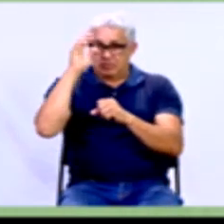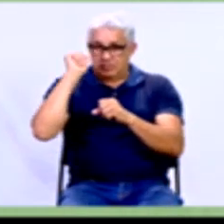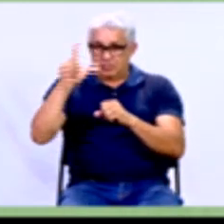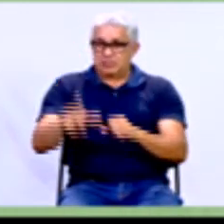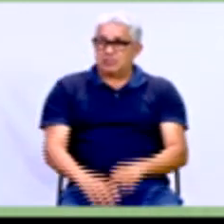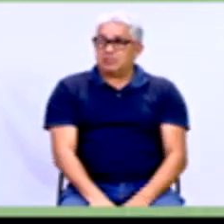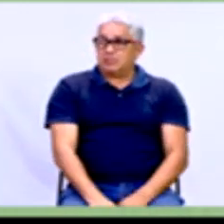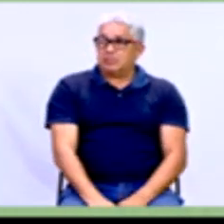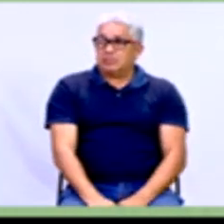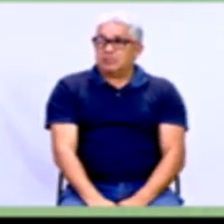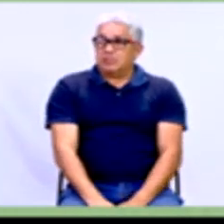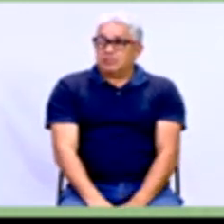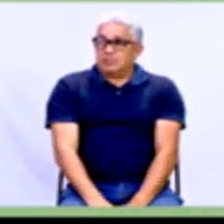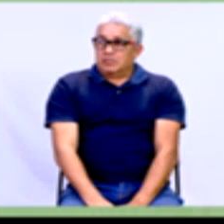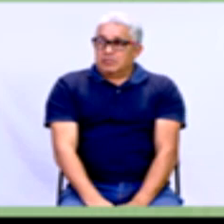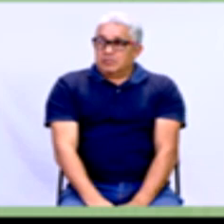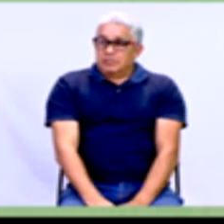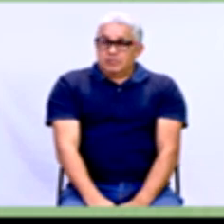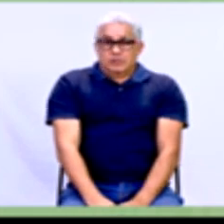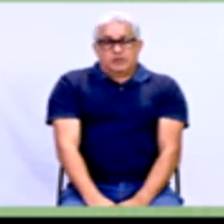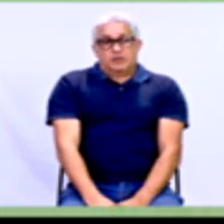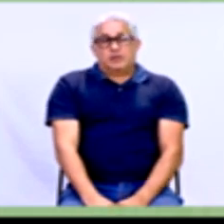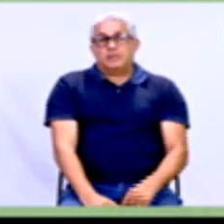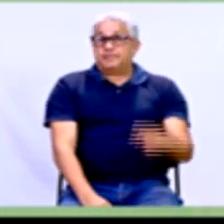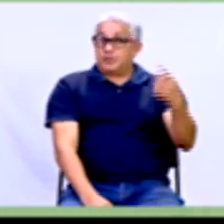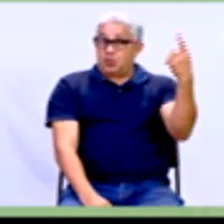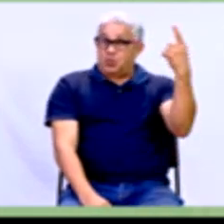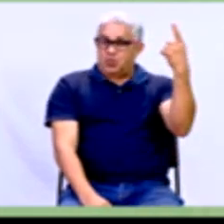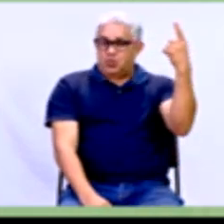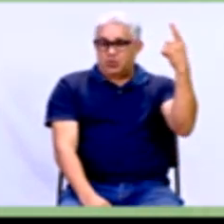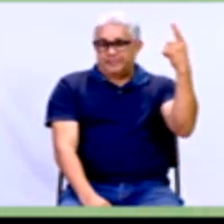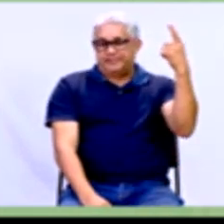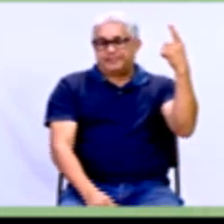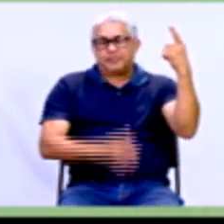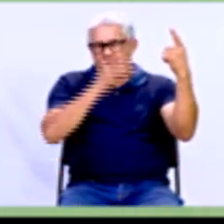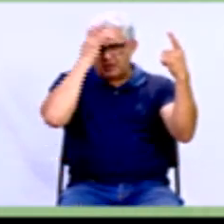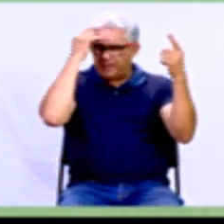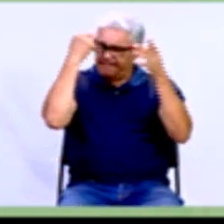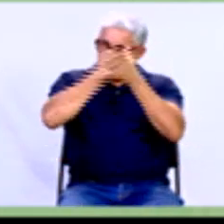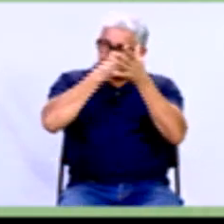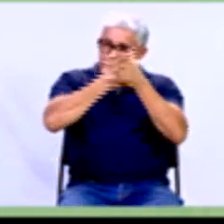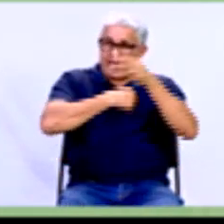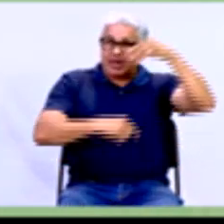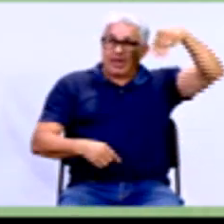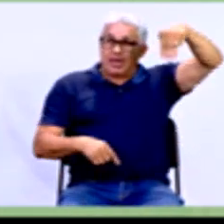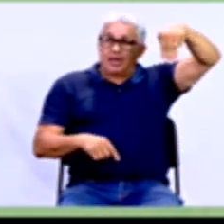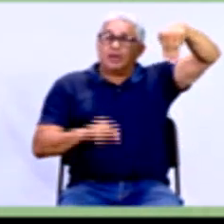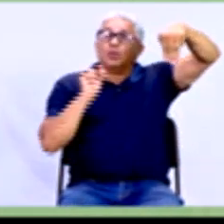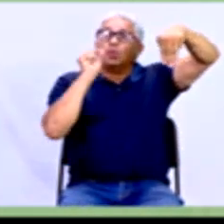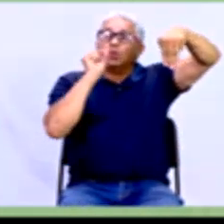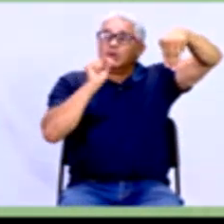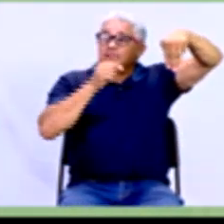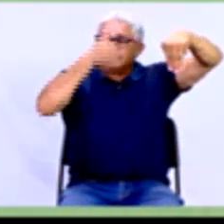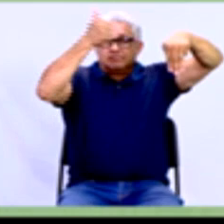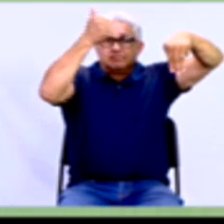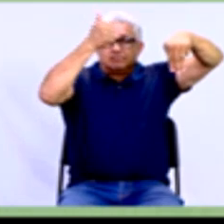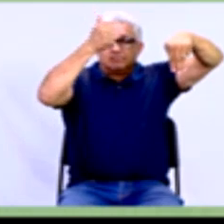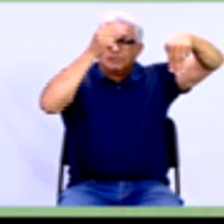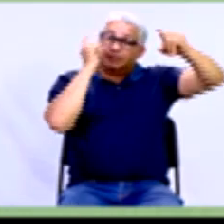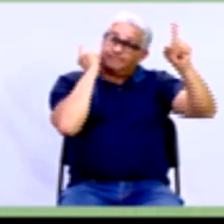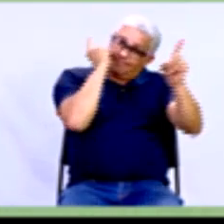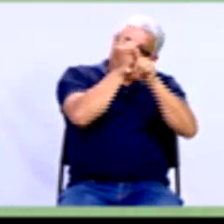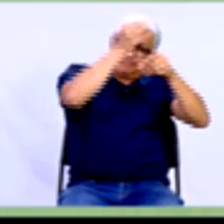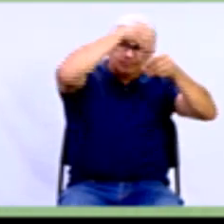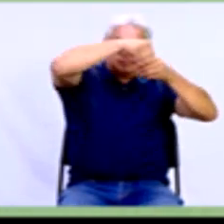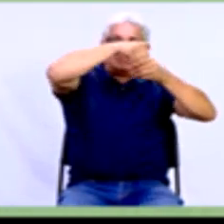então. Nós estamos na questão 1, né? Olha aqui, o pessoal estava perguntando o que é o m. O m é o primeiro elemento que a gente vai achar